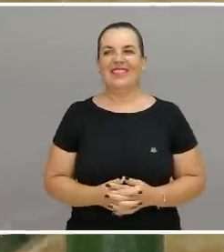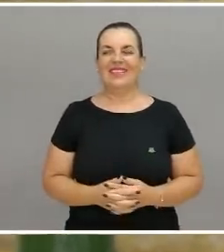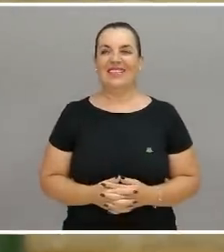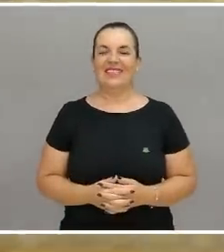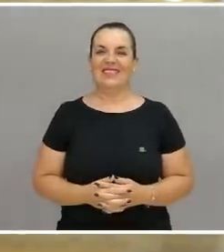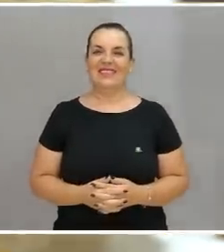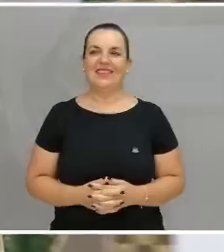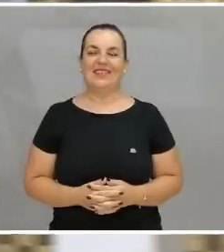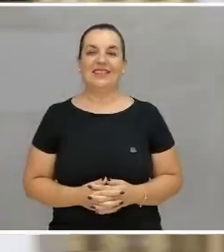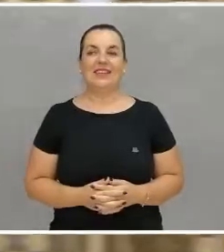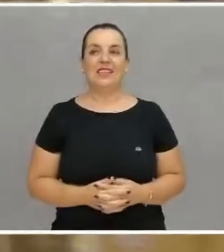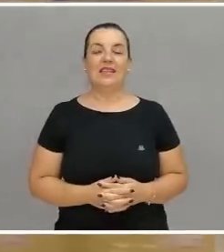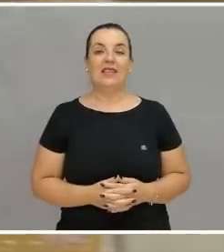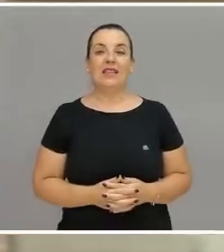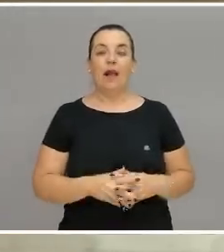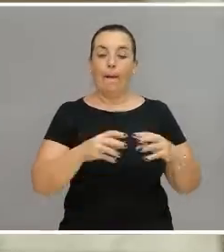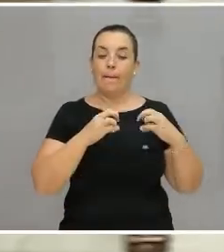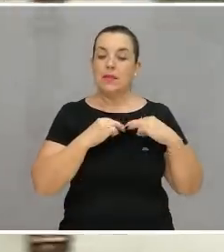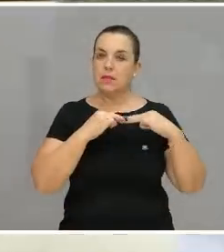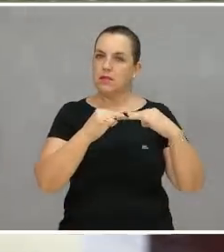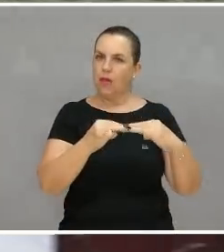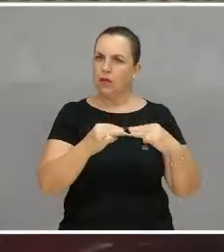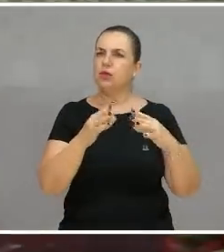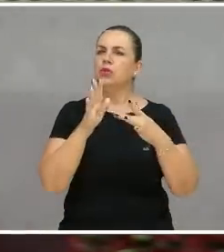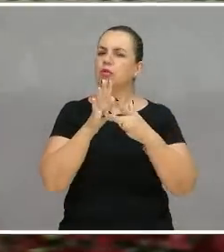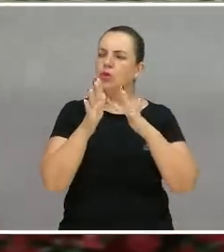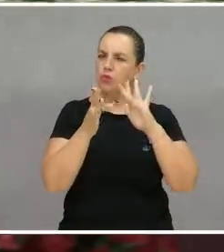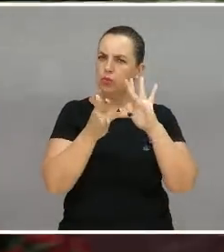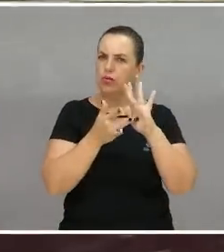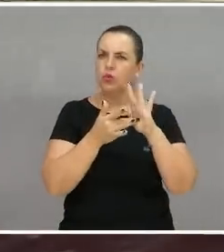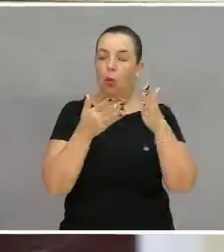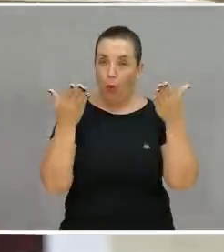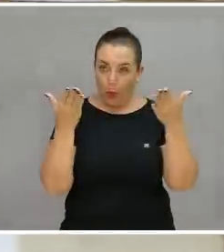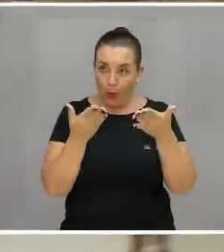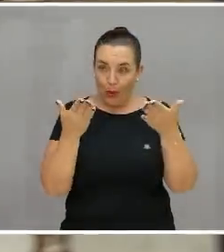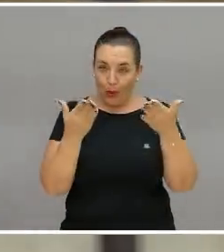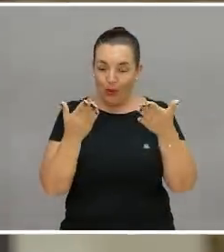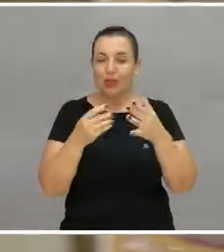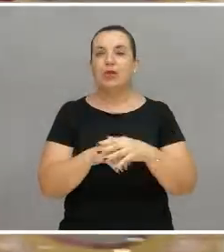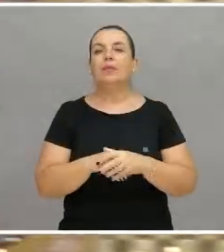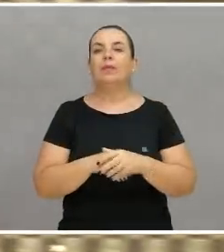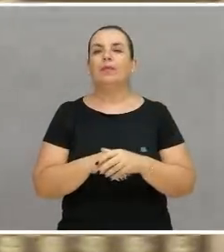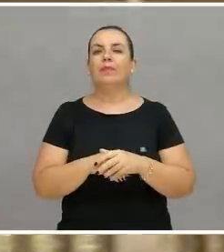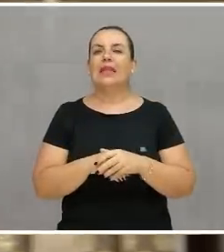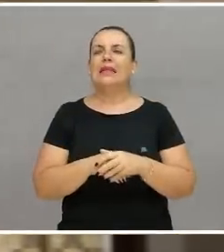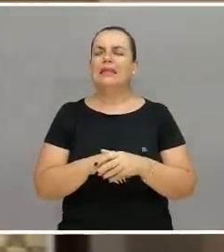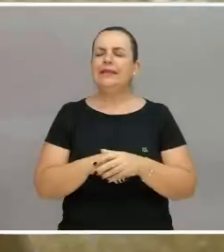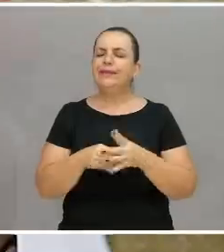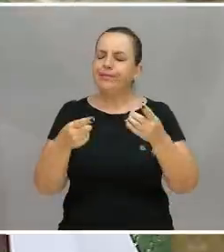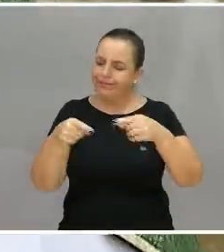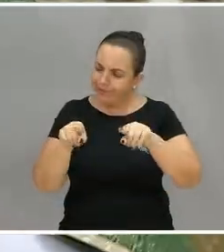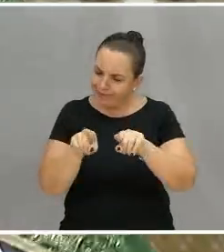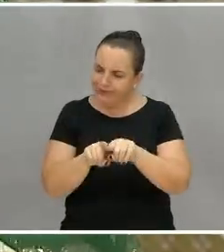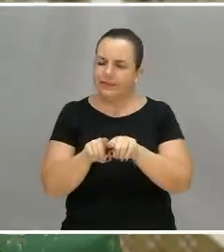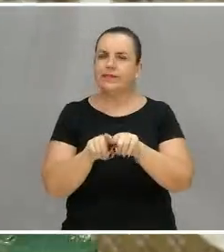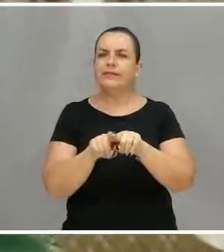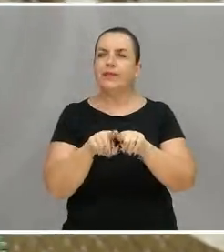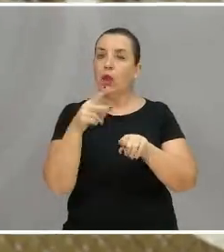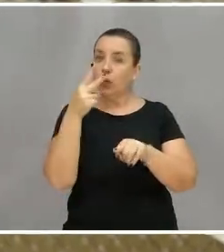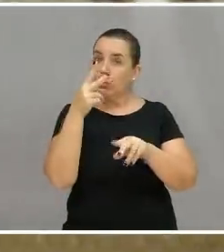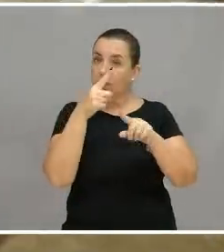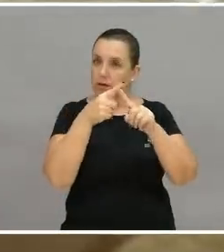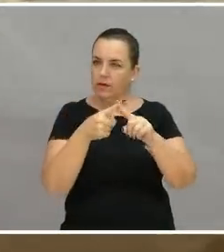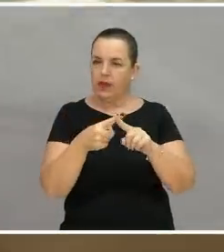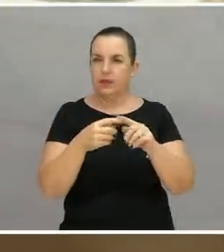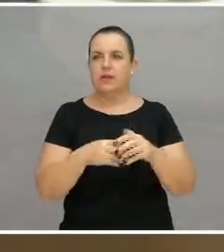a grande mensagem de Jesus, e ela se repete duas vezes: